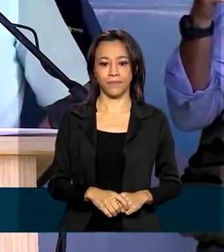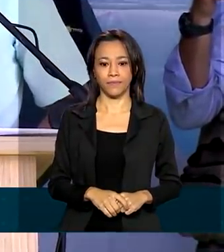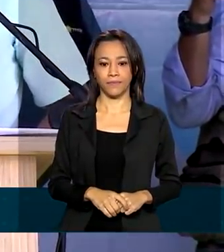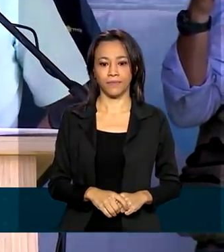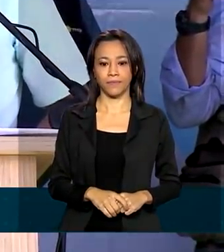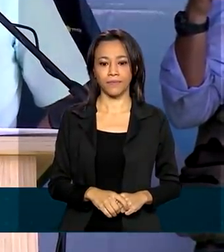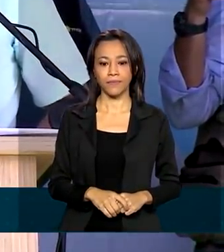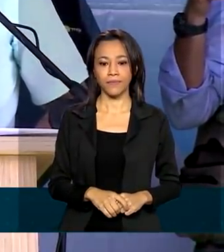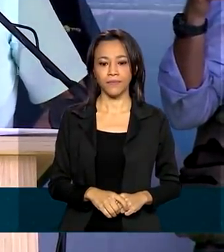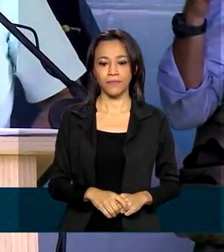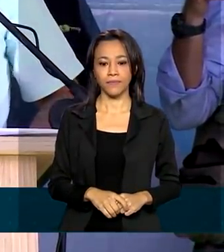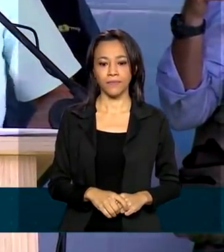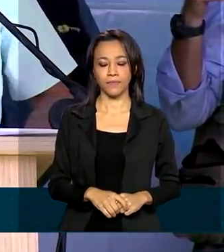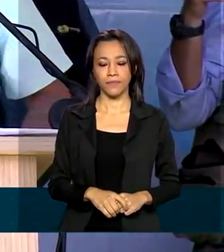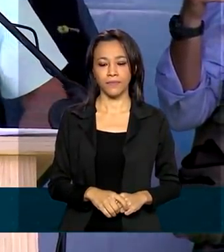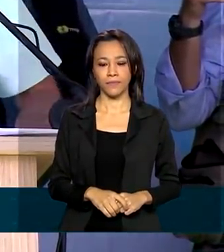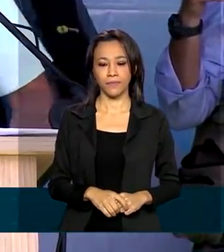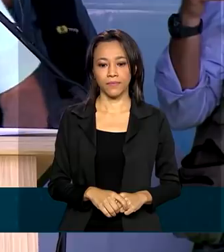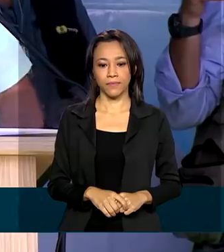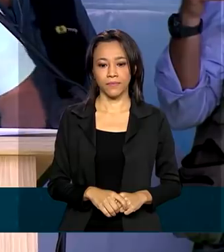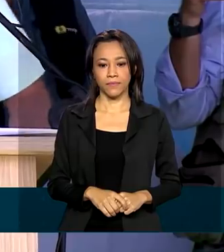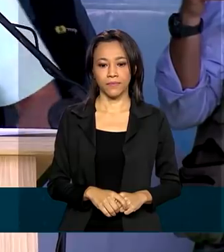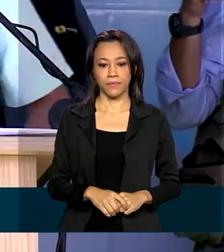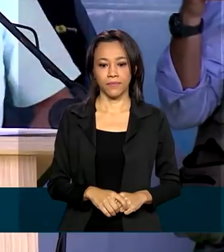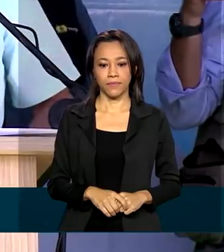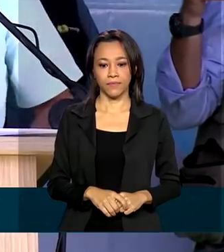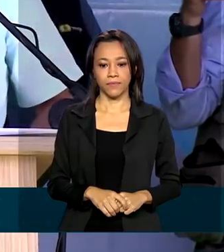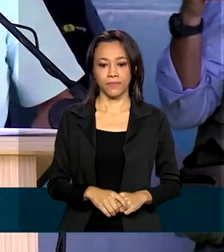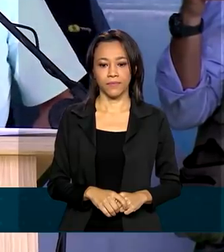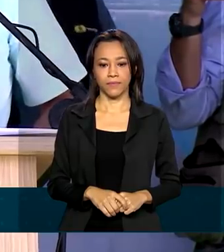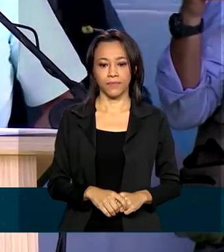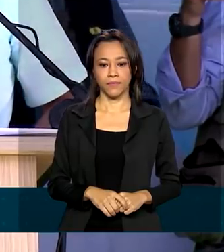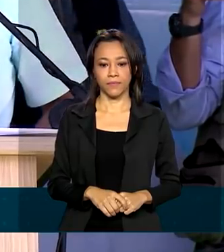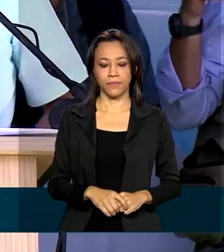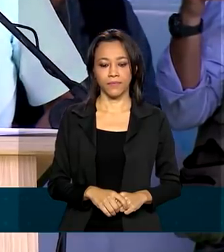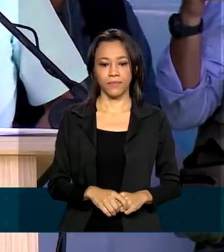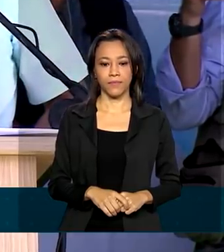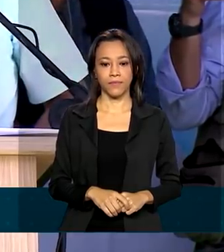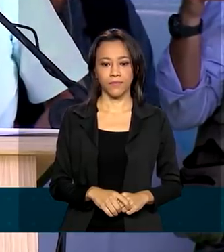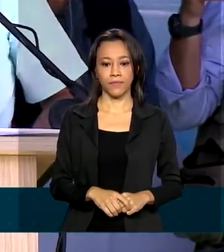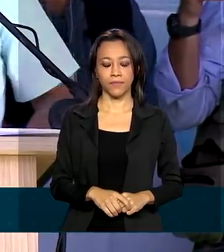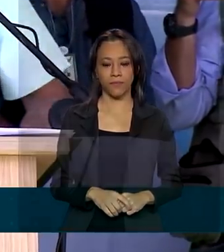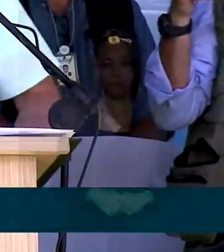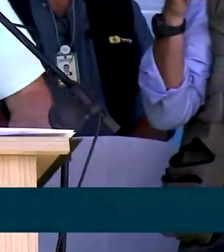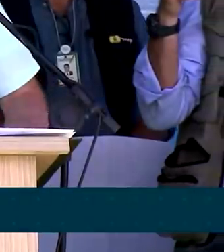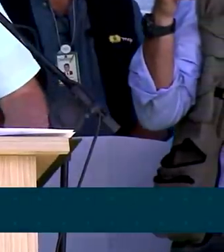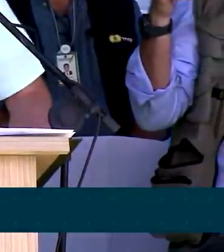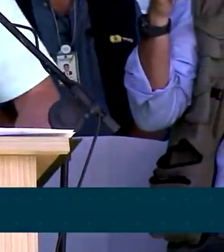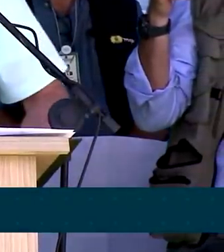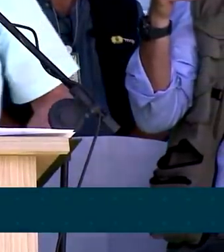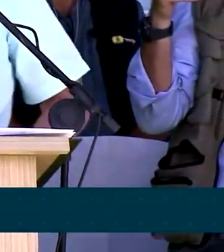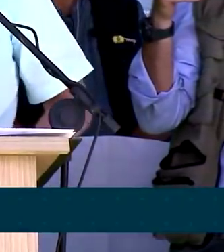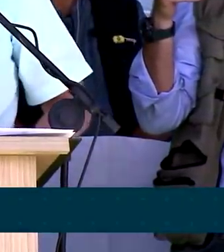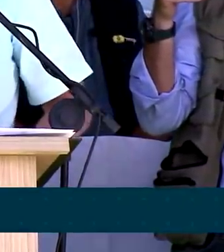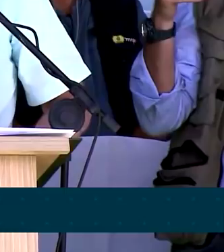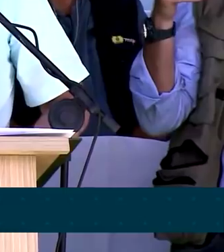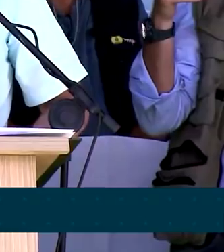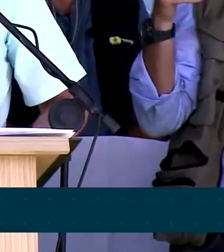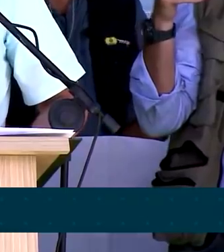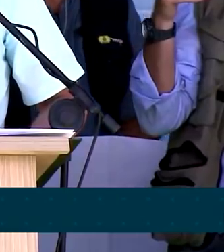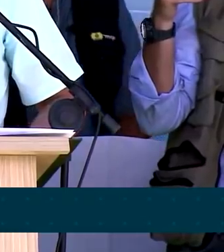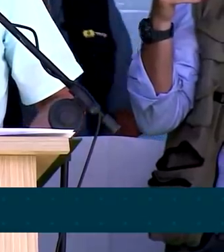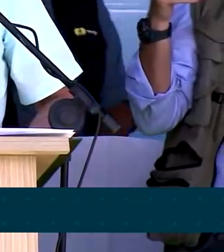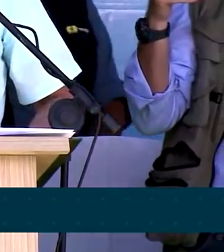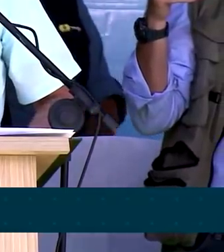região, nós não temos problema de falta d'água. E quando nós vemos e sentimos a